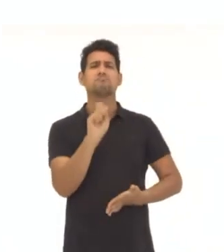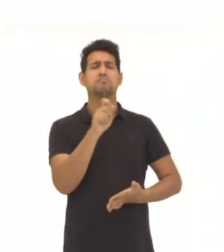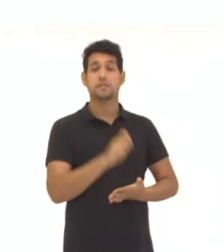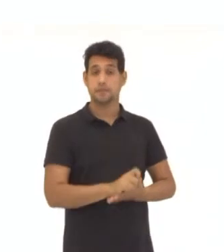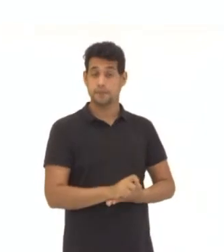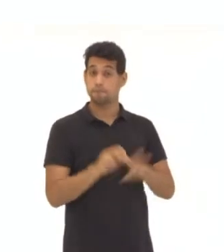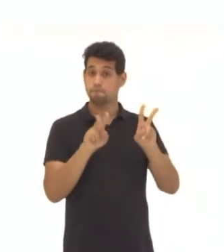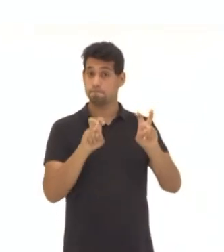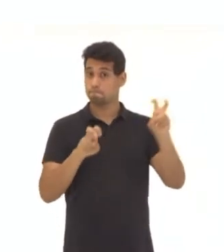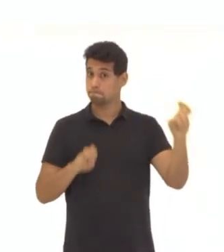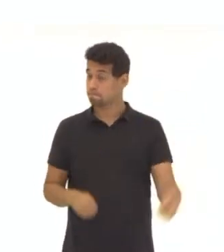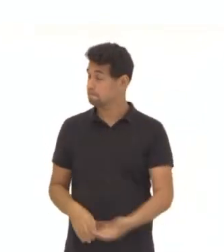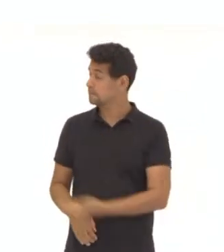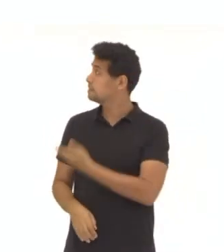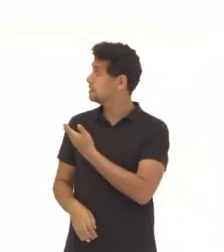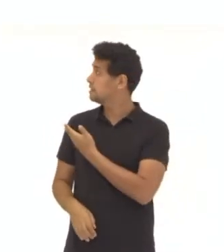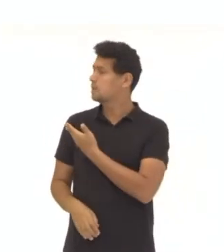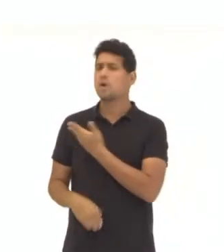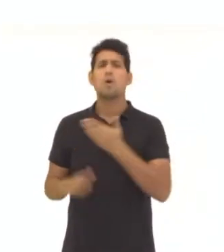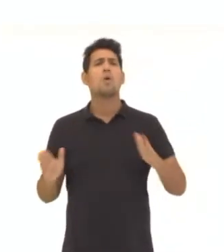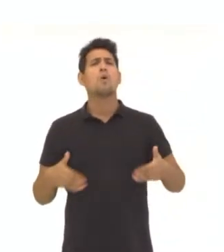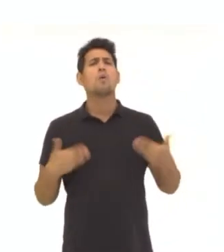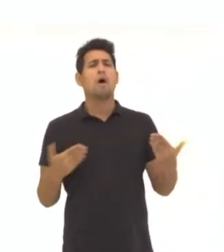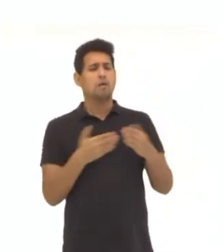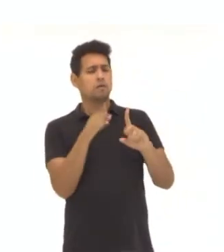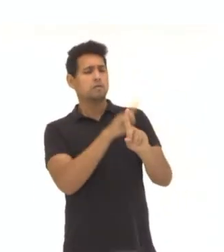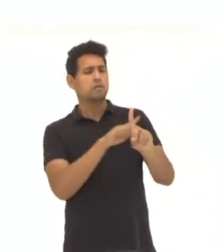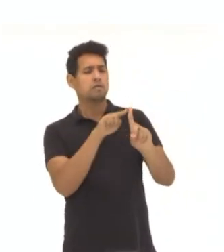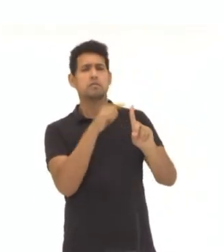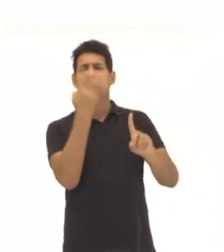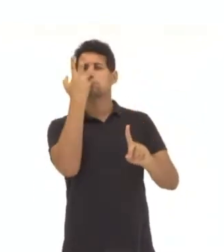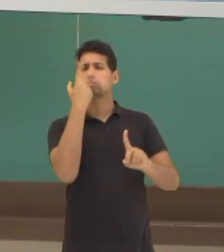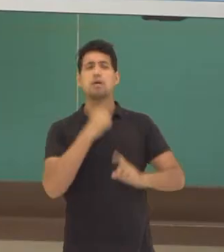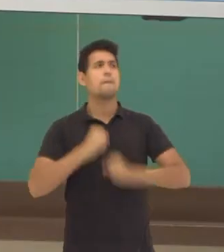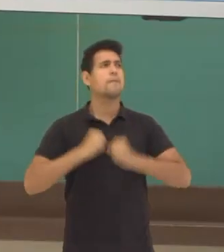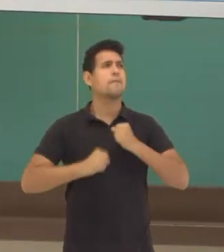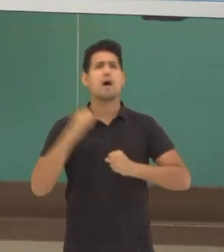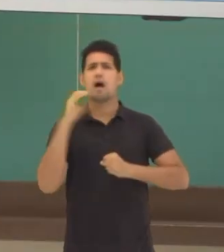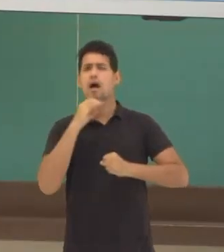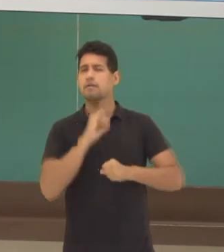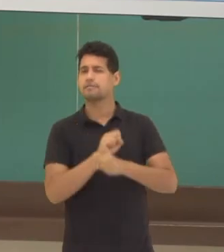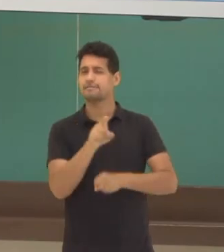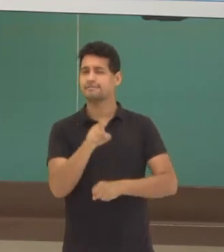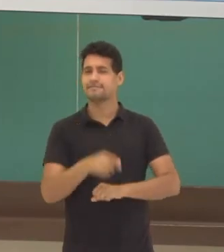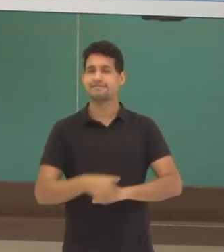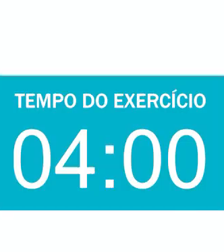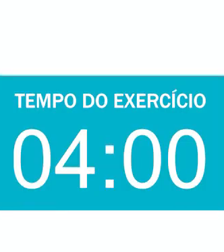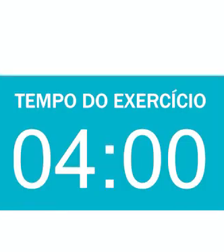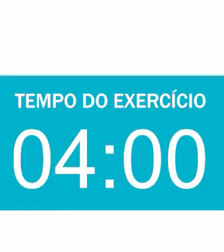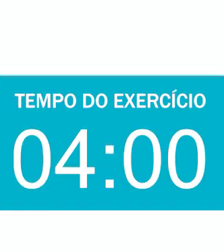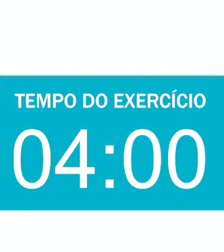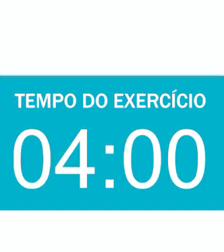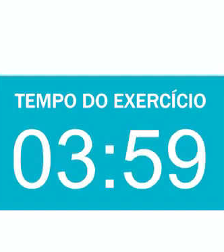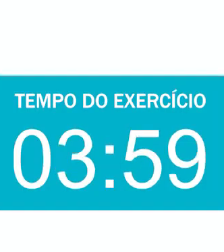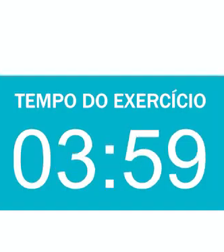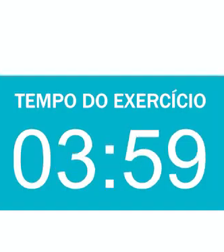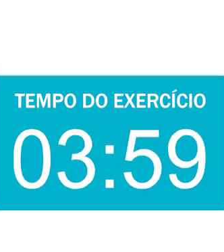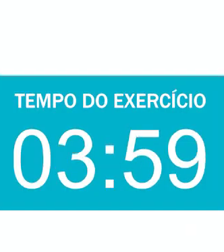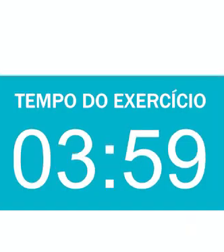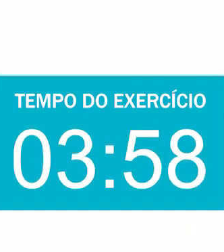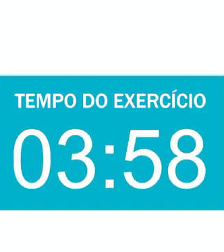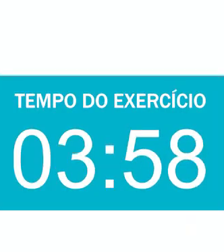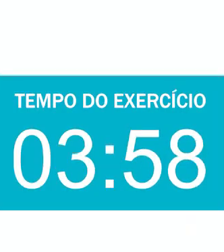Ele observa os fatos, mas não participa, né? Então ele observa do lado de fora, como nós dizemos, né? Então ele